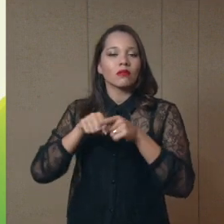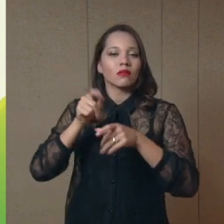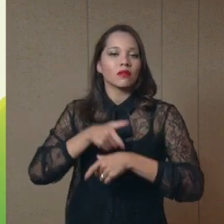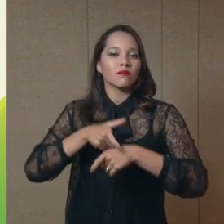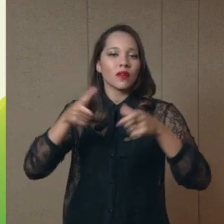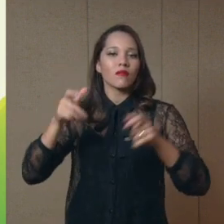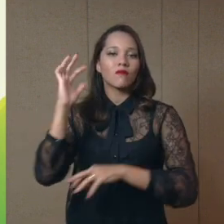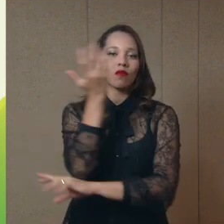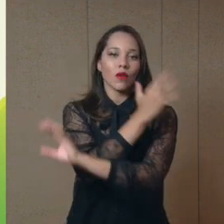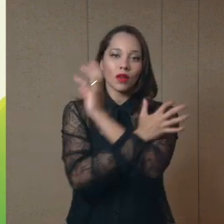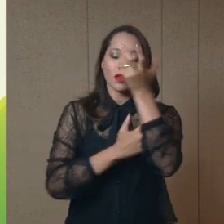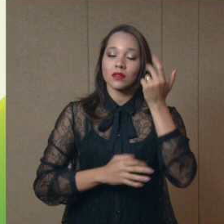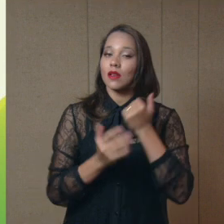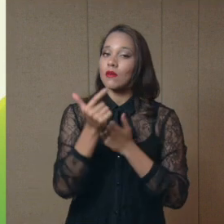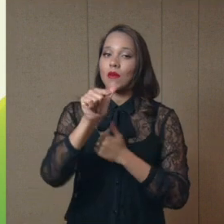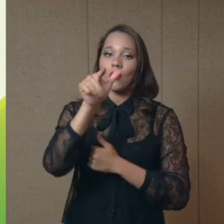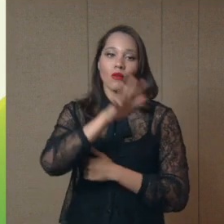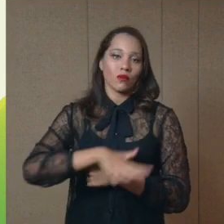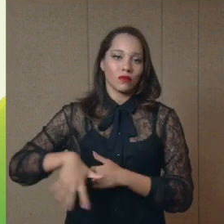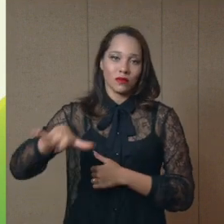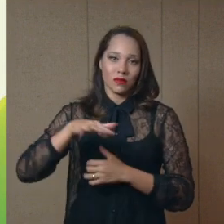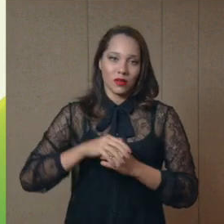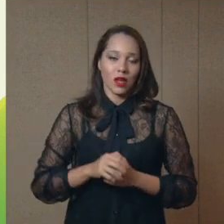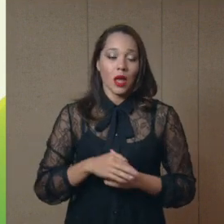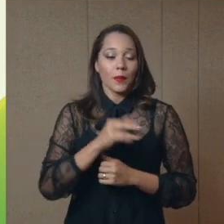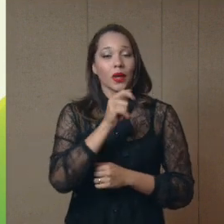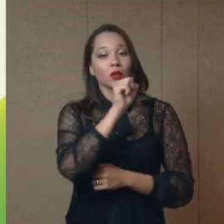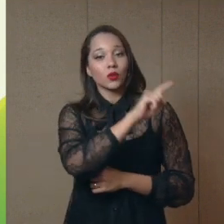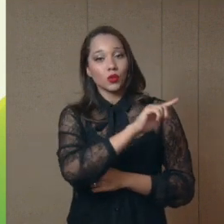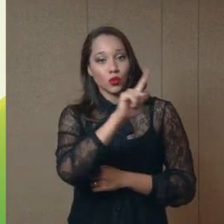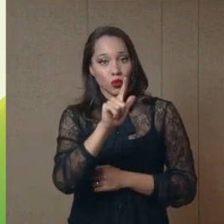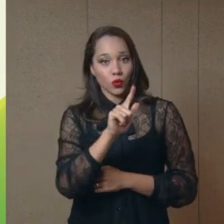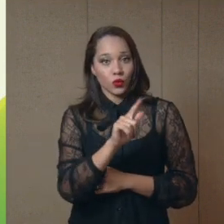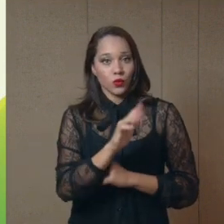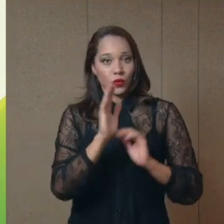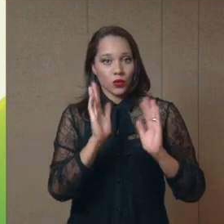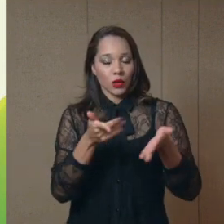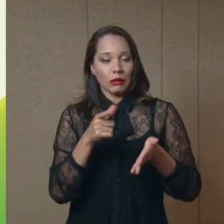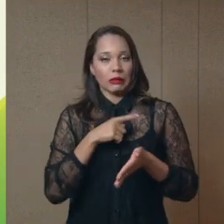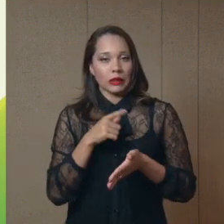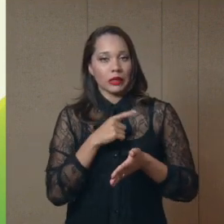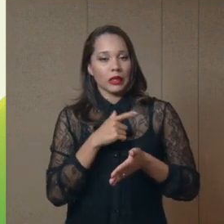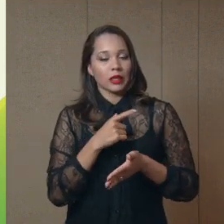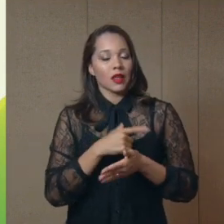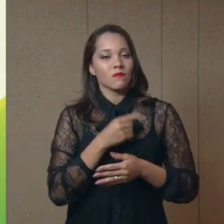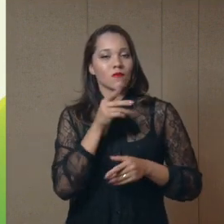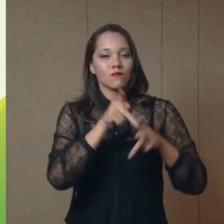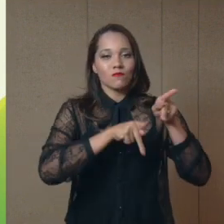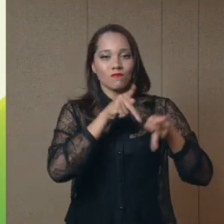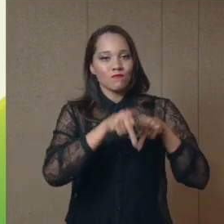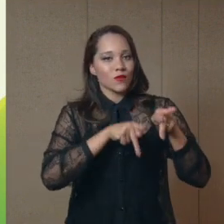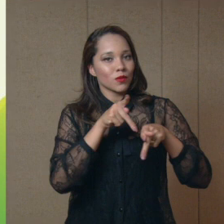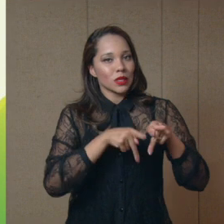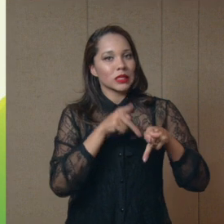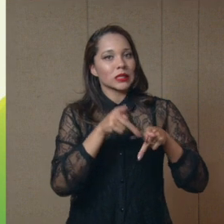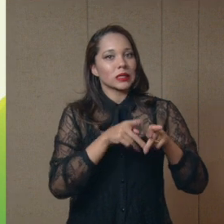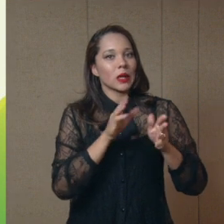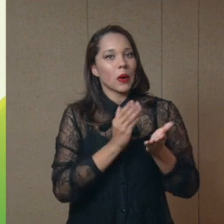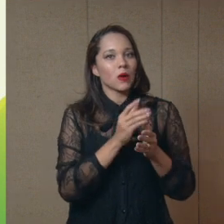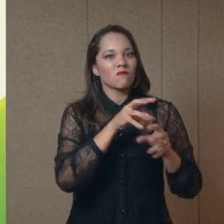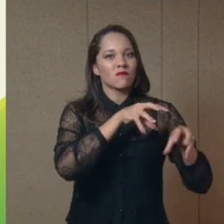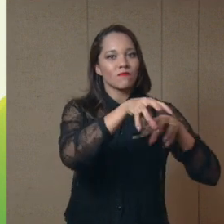da floresta é uma outra rede na região sul a gente tem uma uma população mas